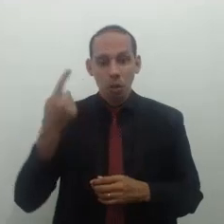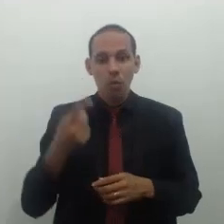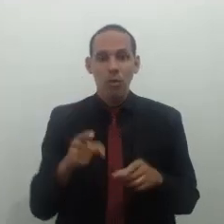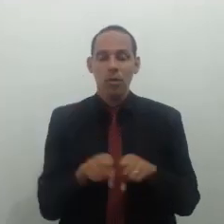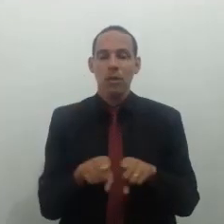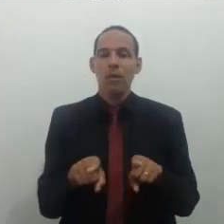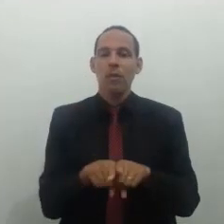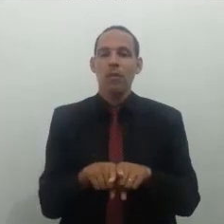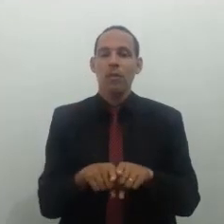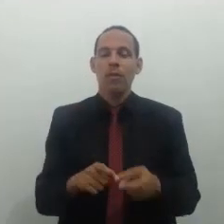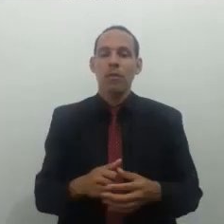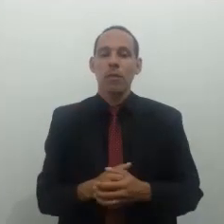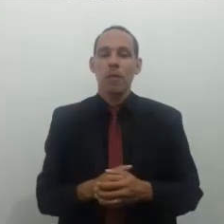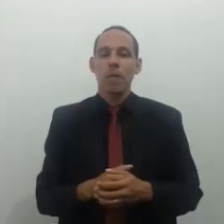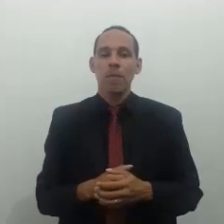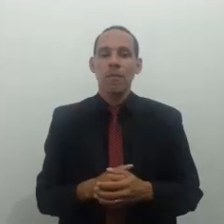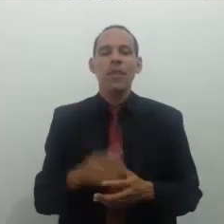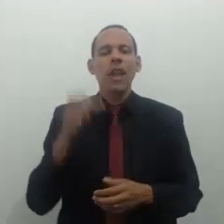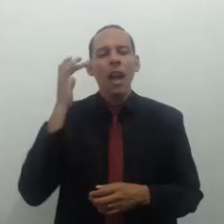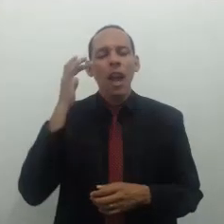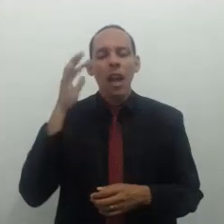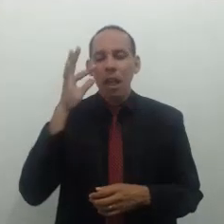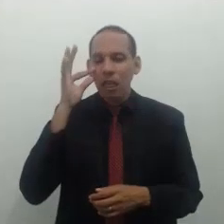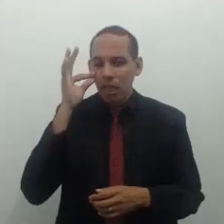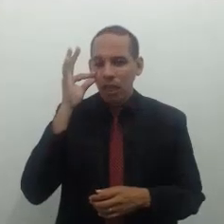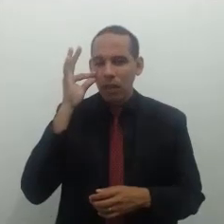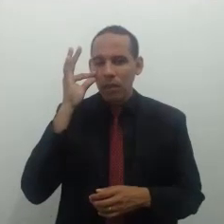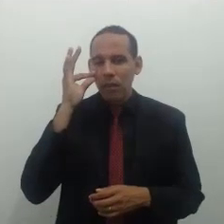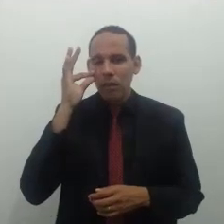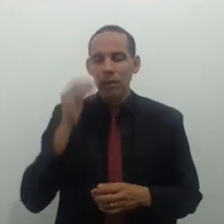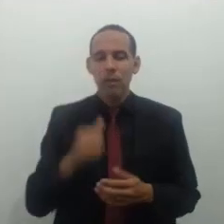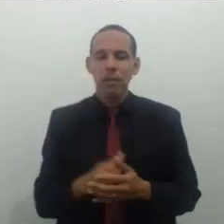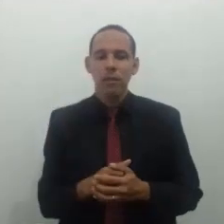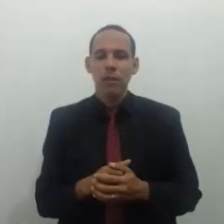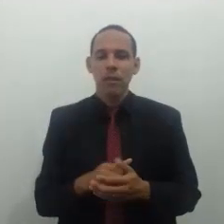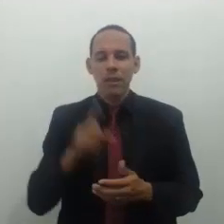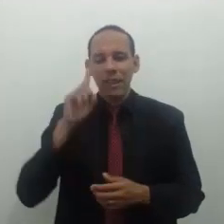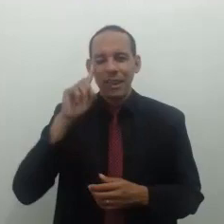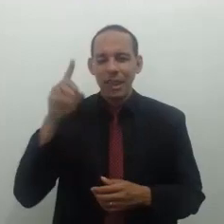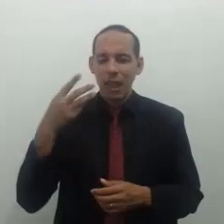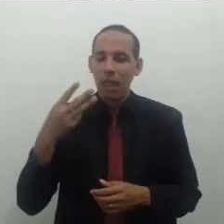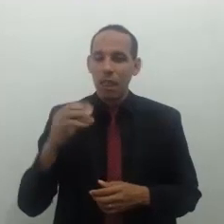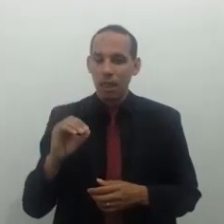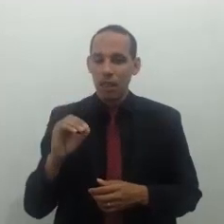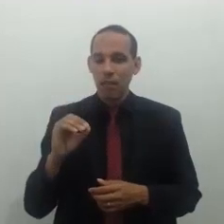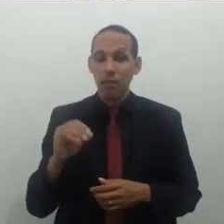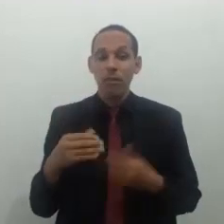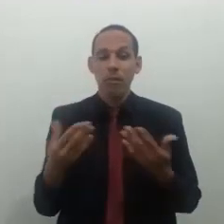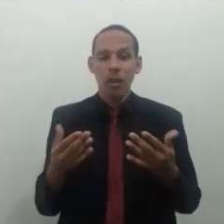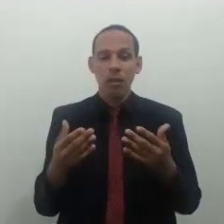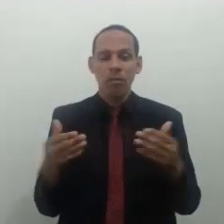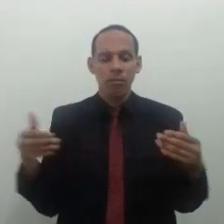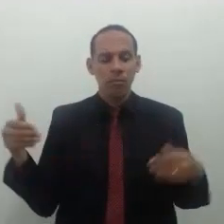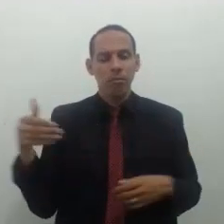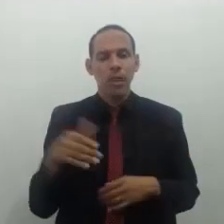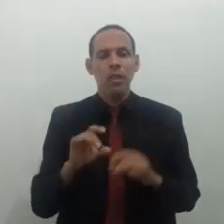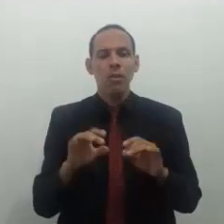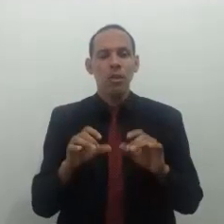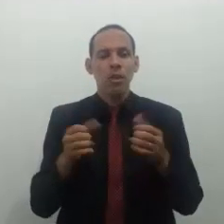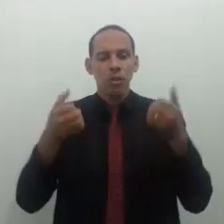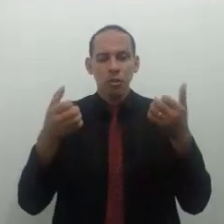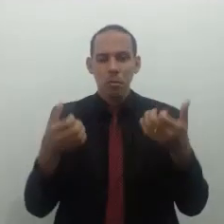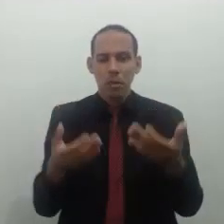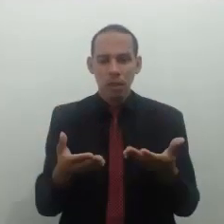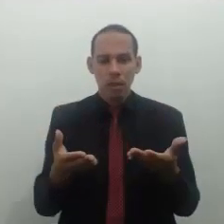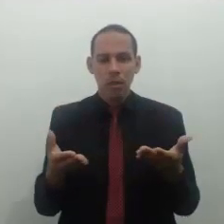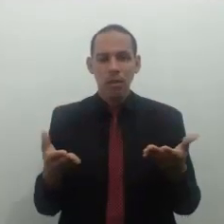eu acho que a presencial provavelmente no dia 30 então tô passando aqui só para dar satisfação aos advogados